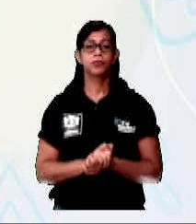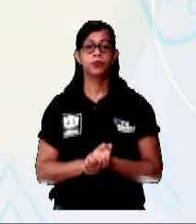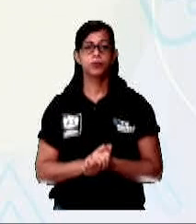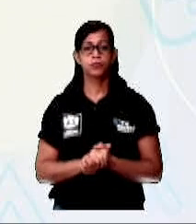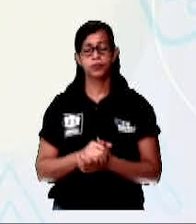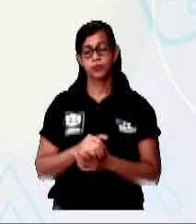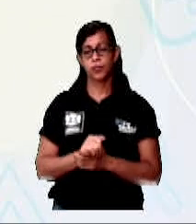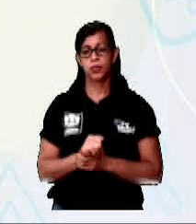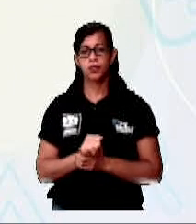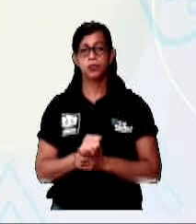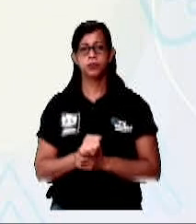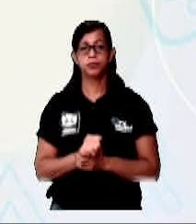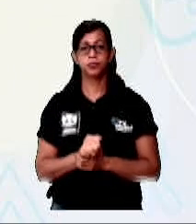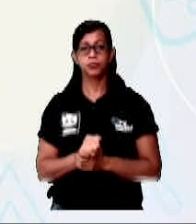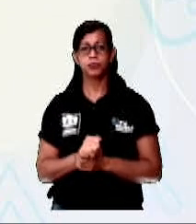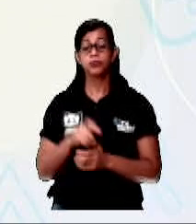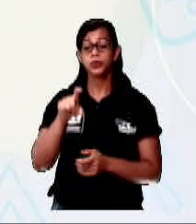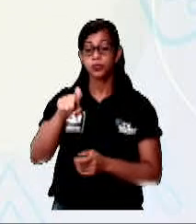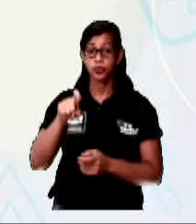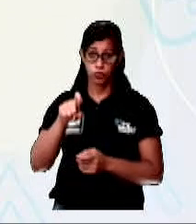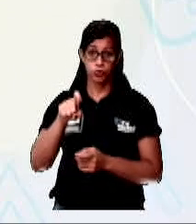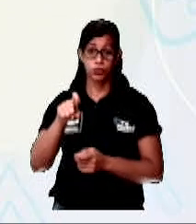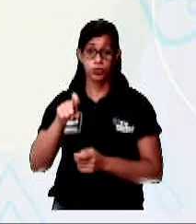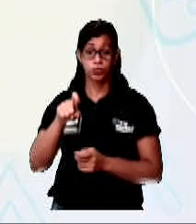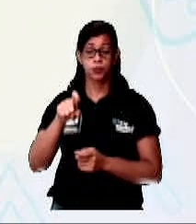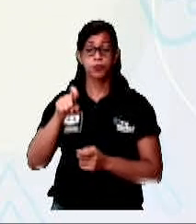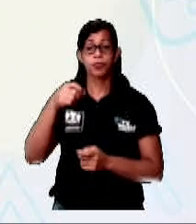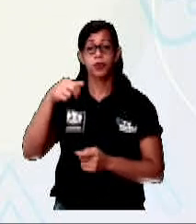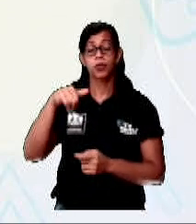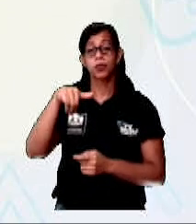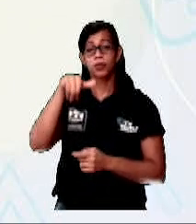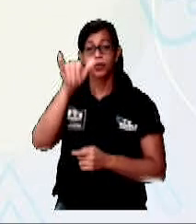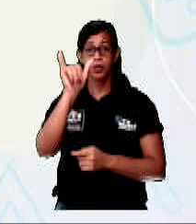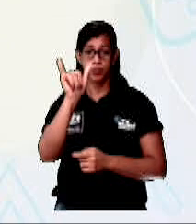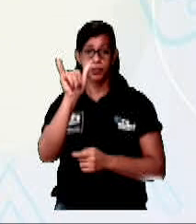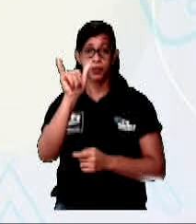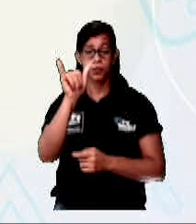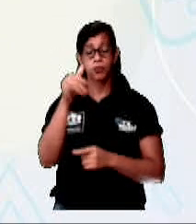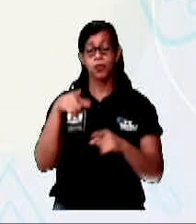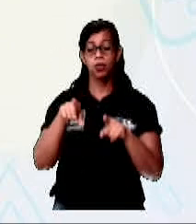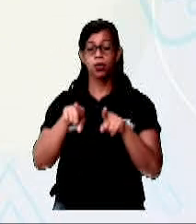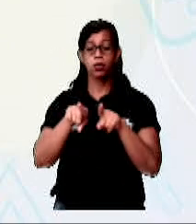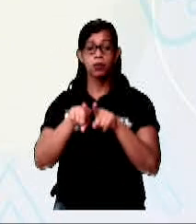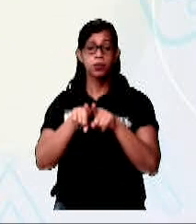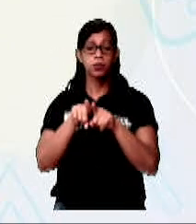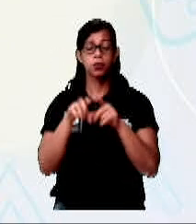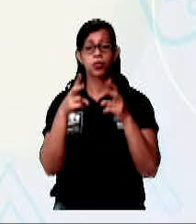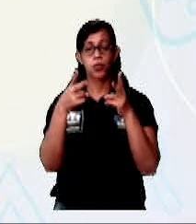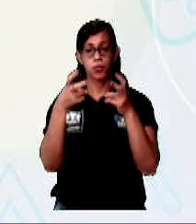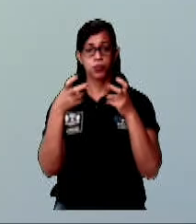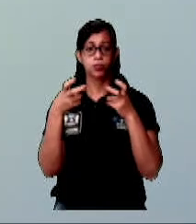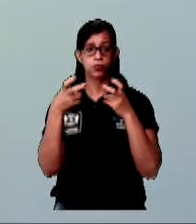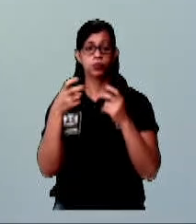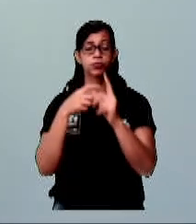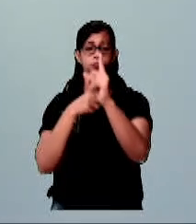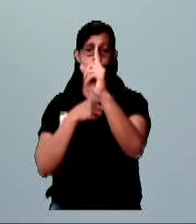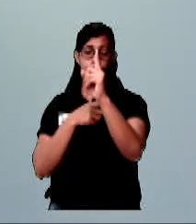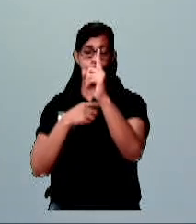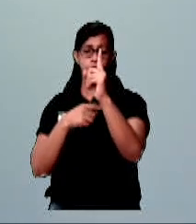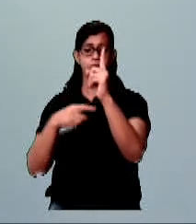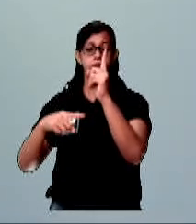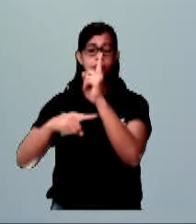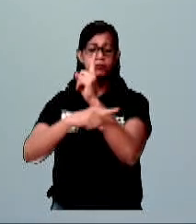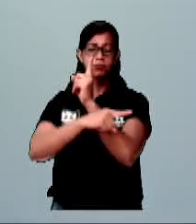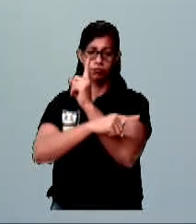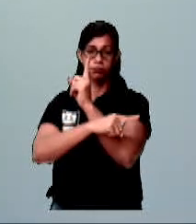XY, no qual o primeiro elemento pertence ao eixo das abscissas, que é o X, e o segundo